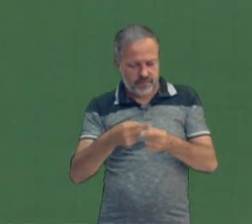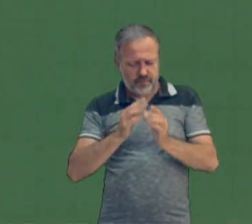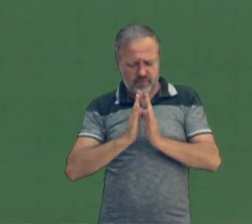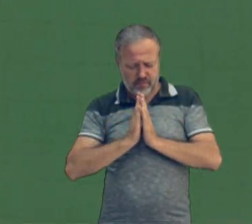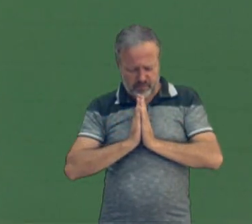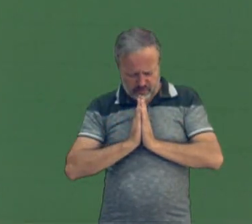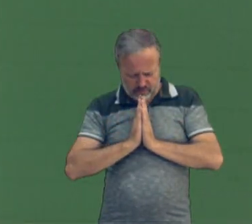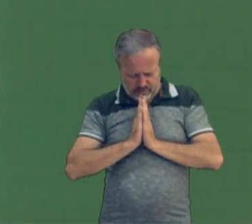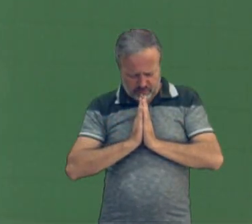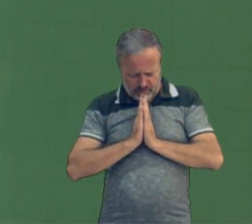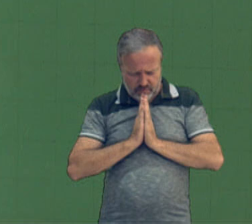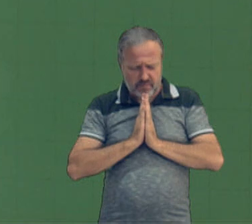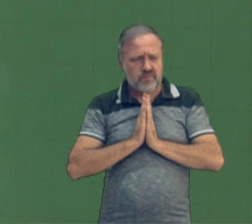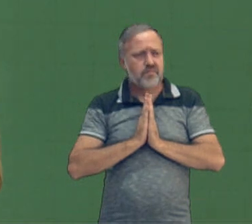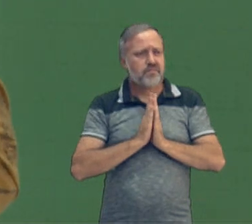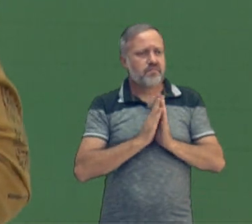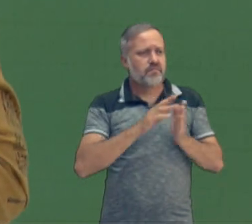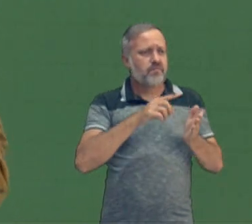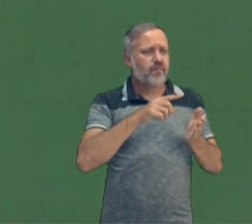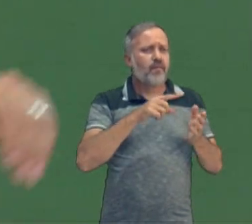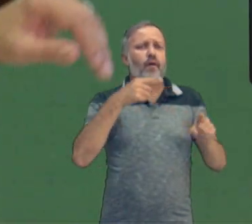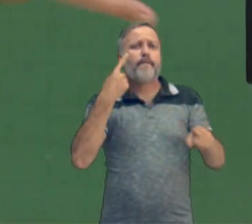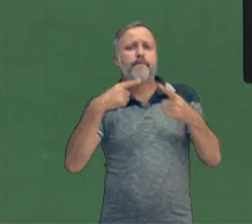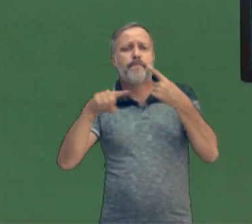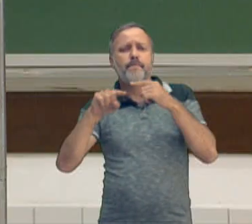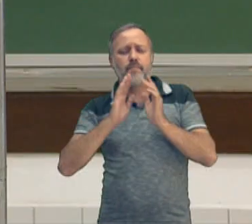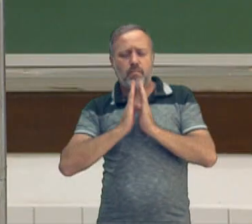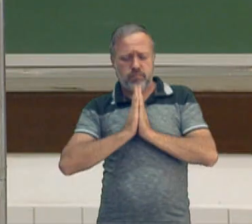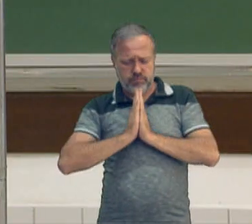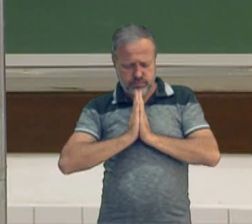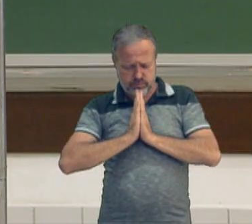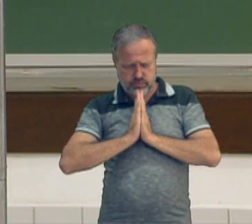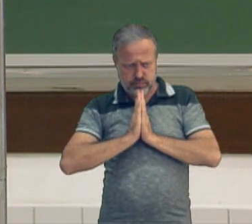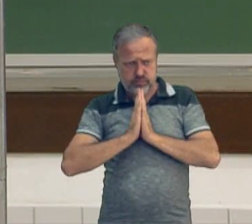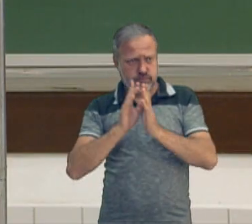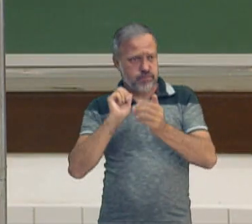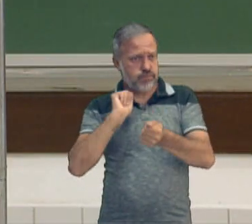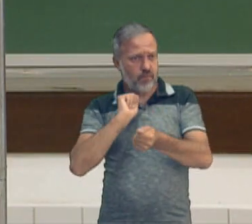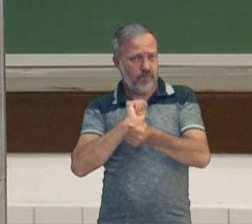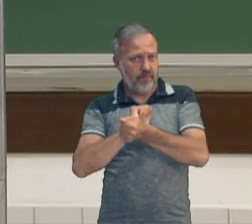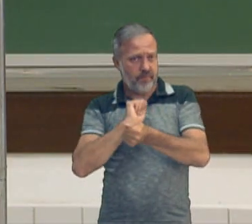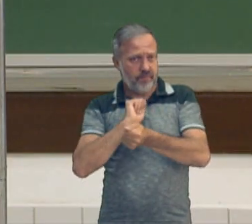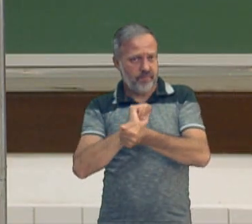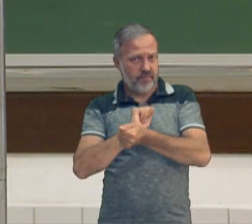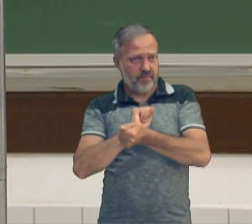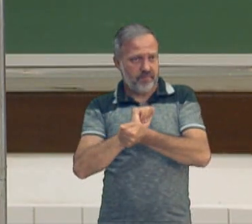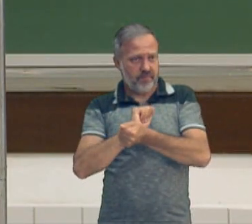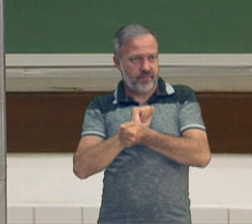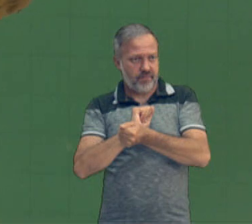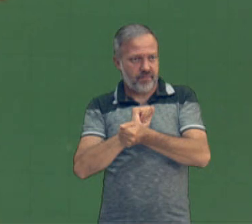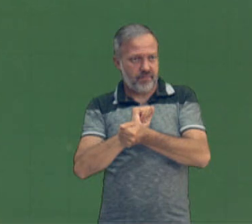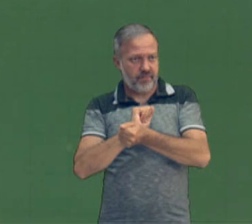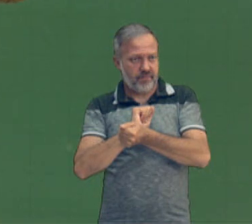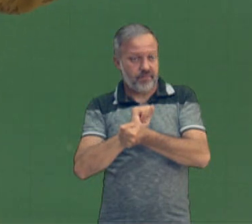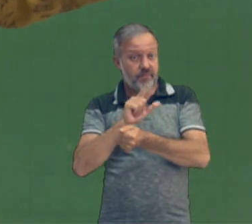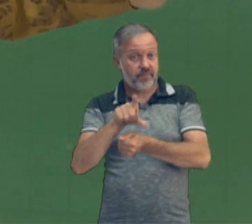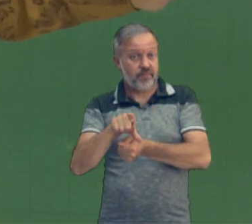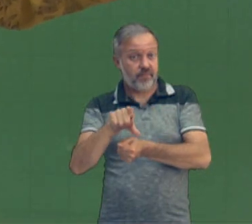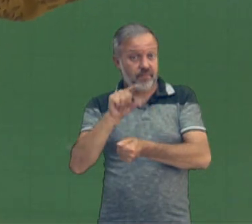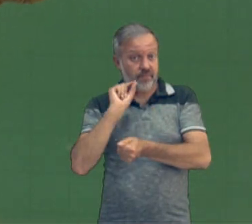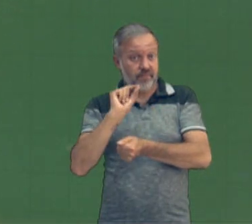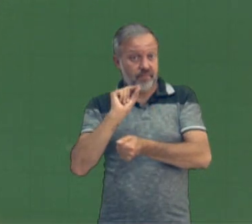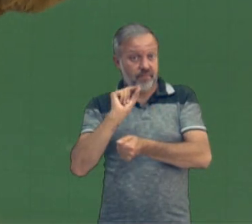Letra C, música sagrada. Então vamos dar um tempo aqui para vocês copiarem a questão, escolherem